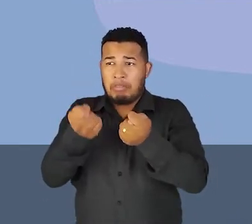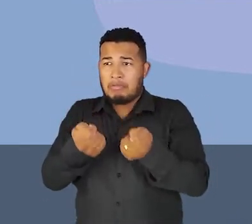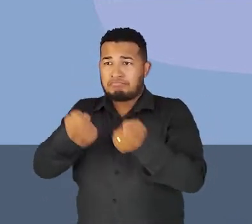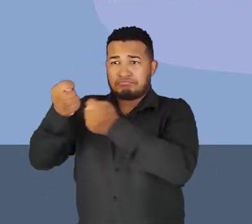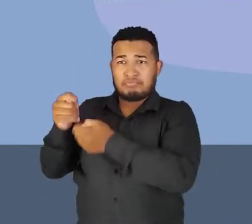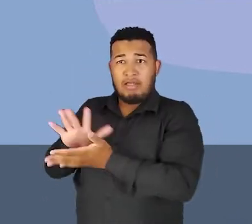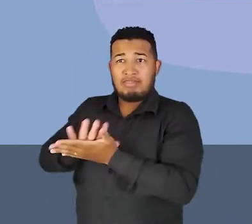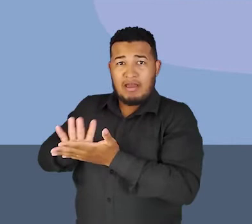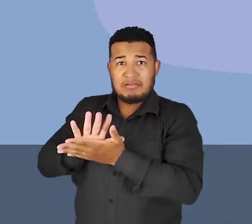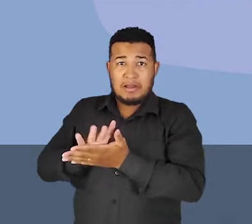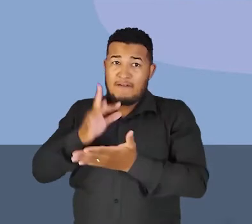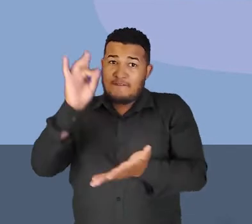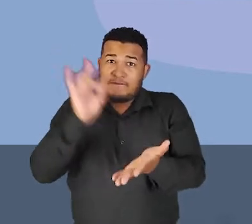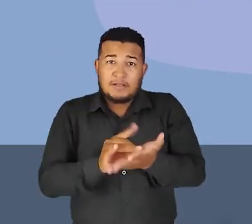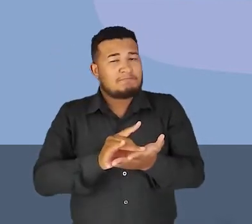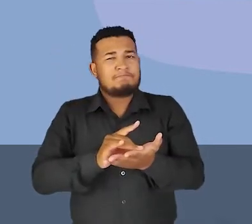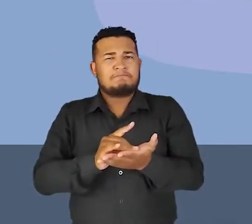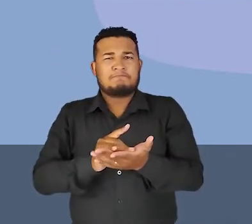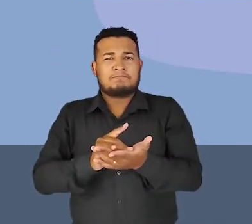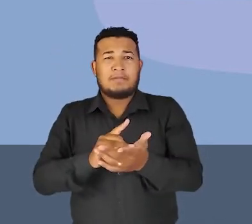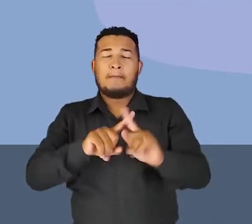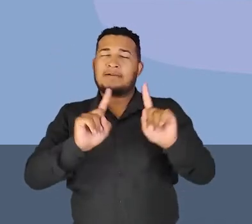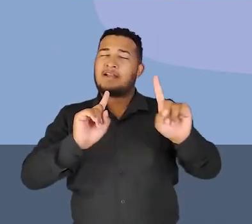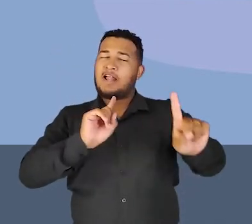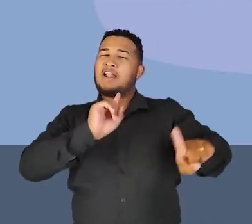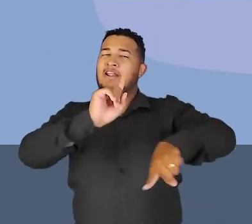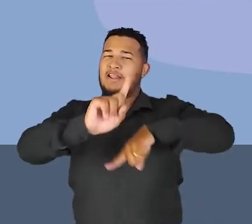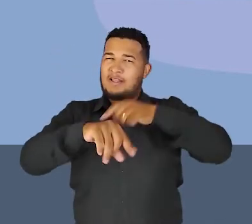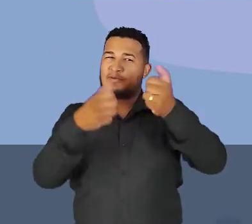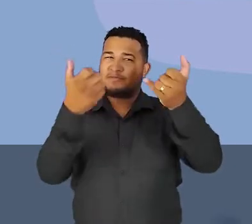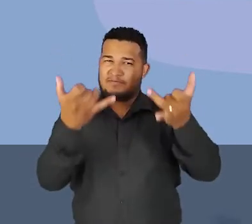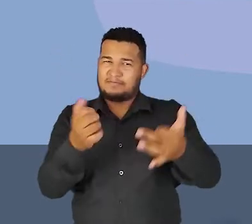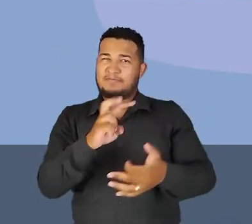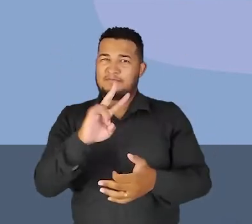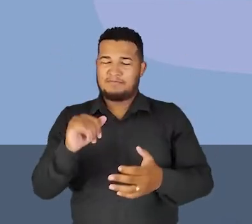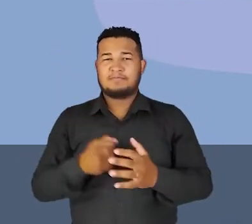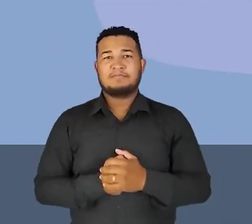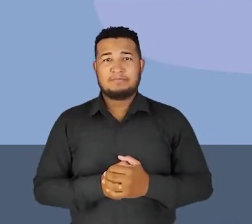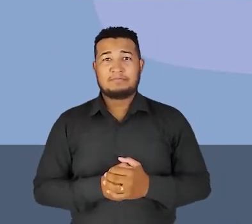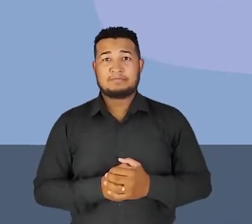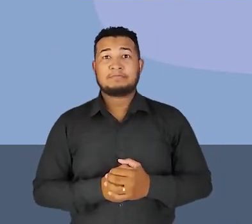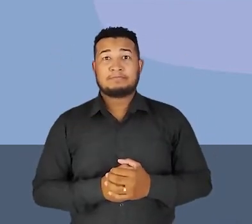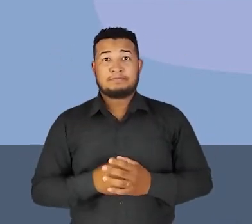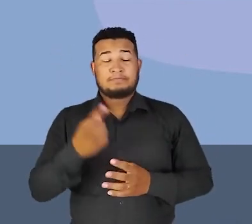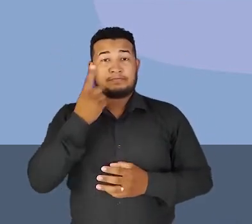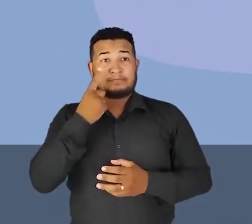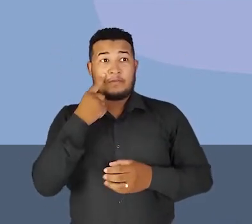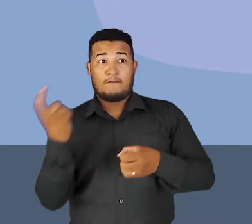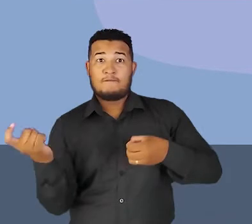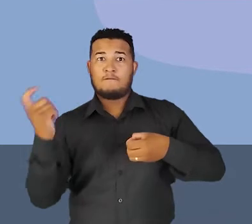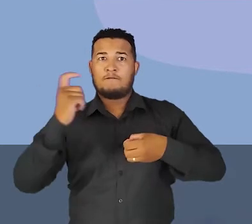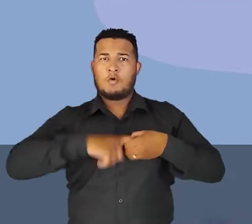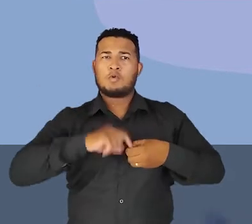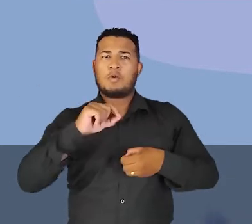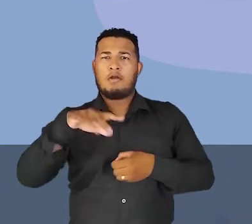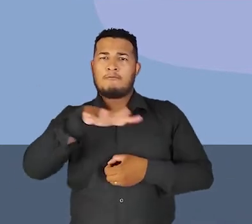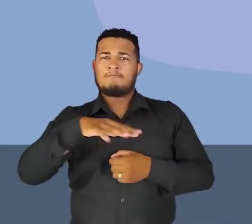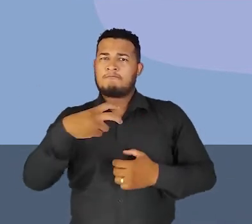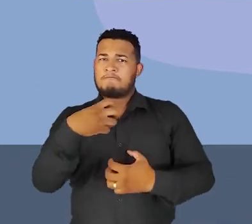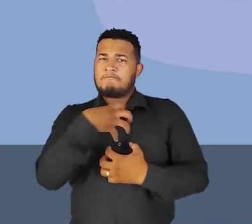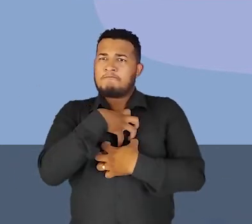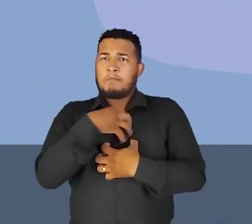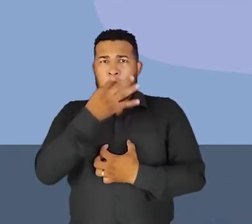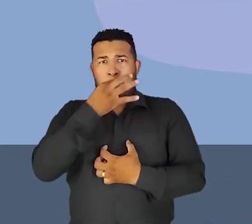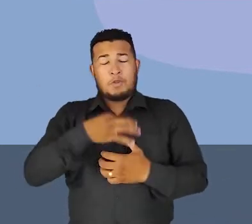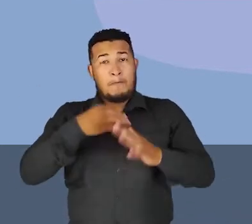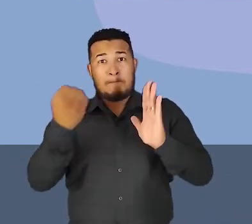real. Mas isso seriam cenas do nosso próximo capítulo. Vamos voltar a um ponto que eu acho marcante